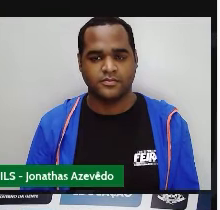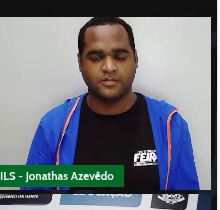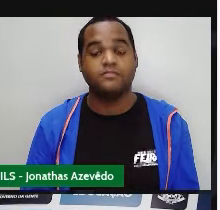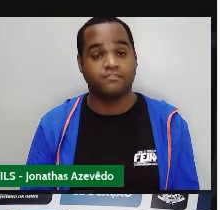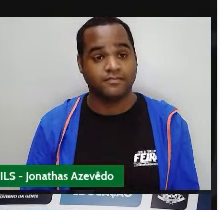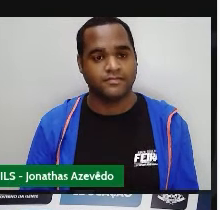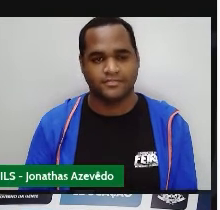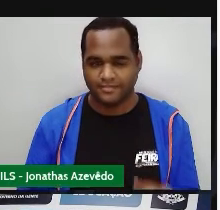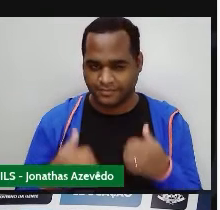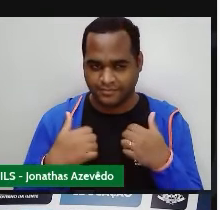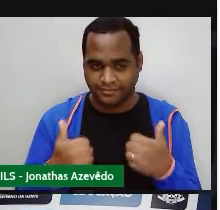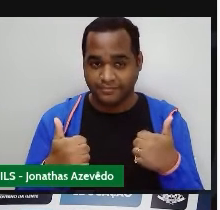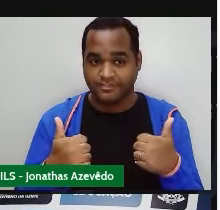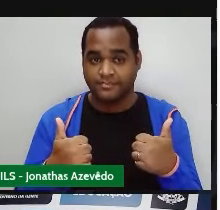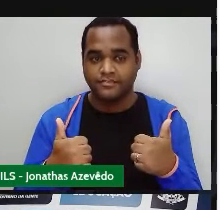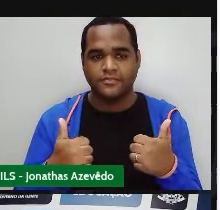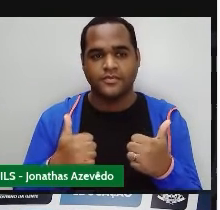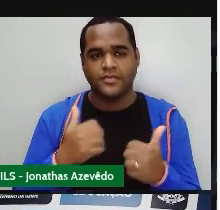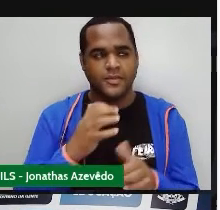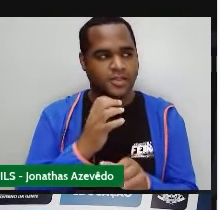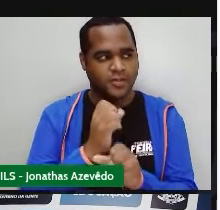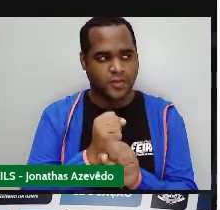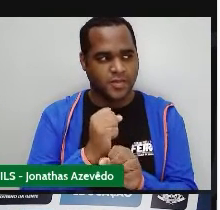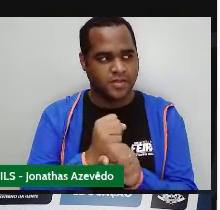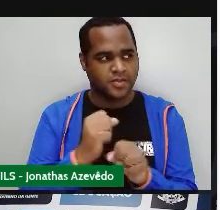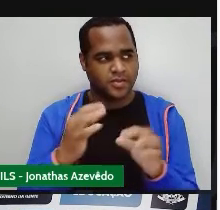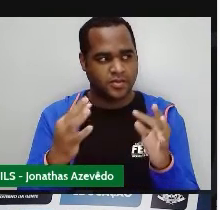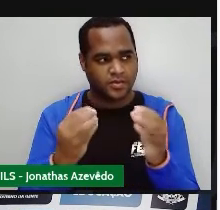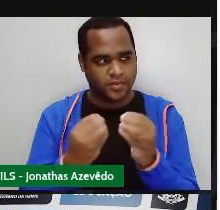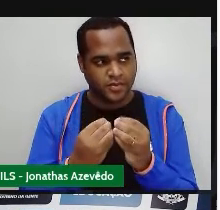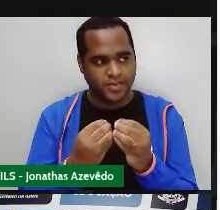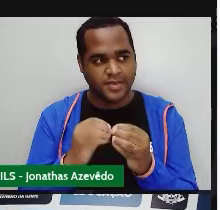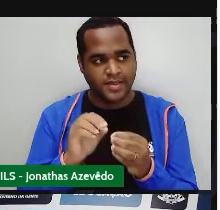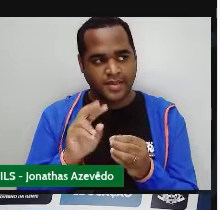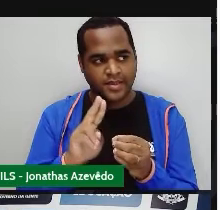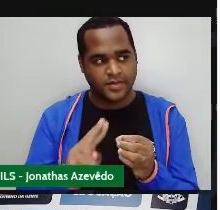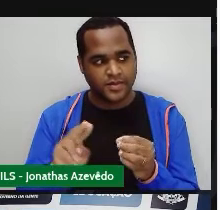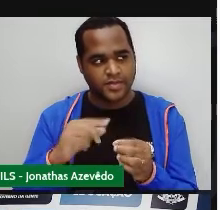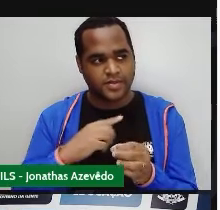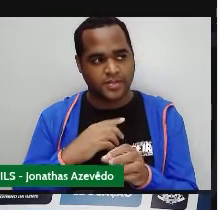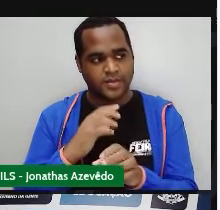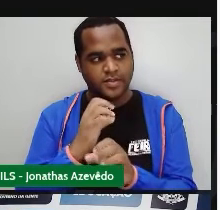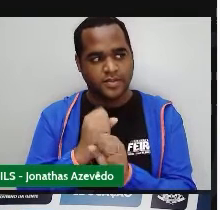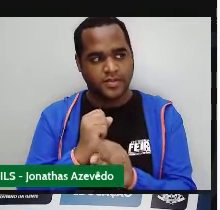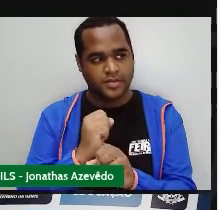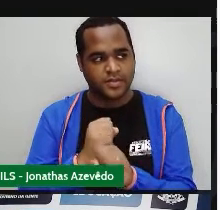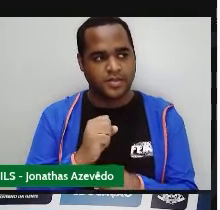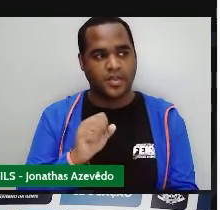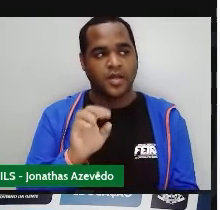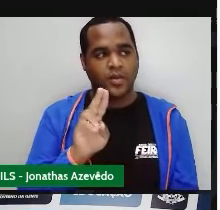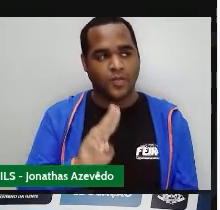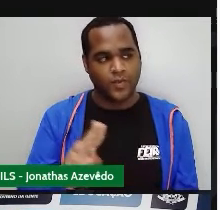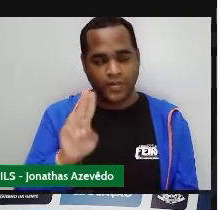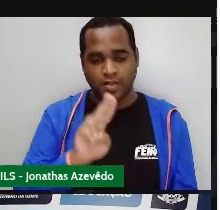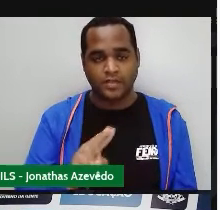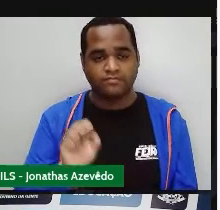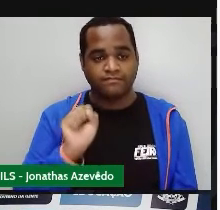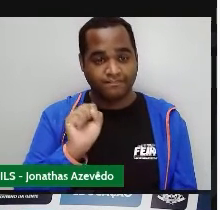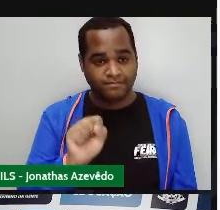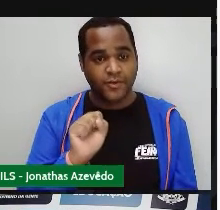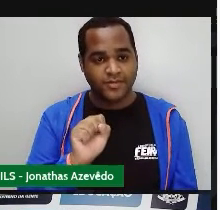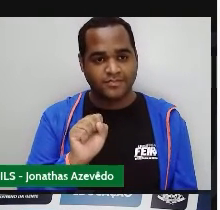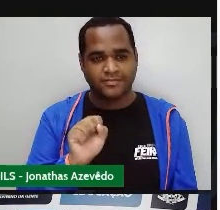não é a quantidade total de Canudos aí que vão ser né utilizados